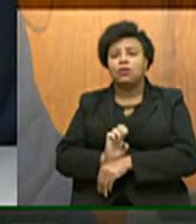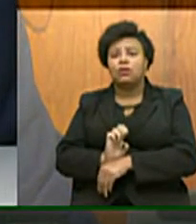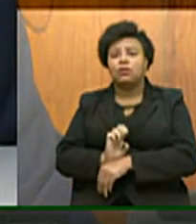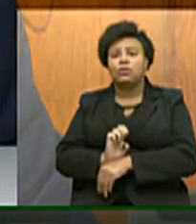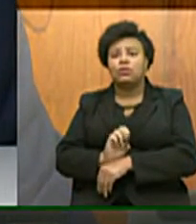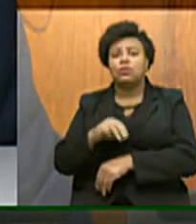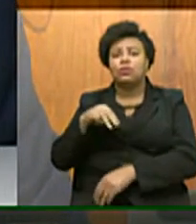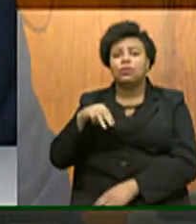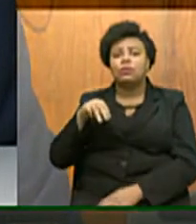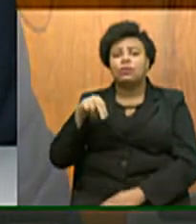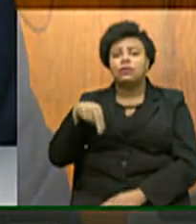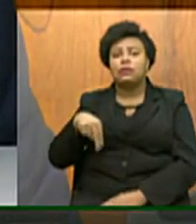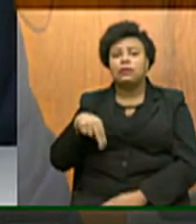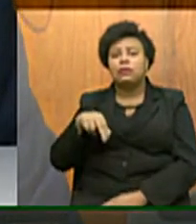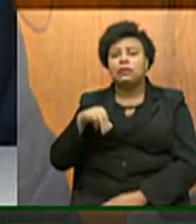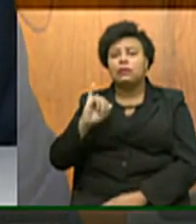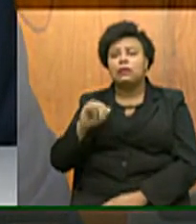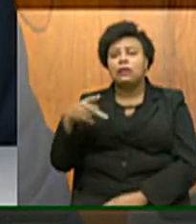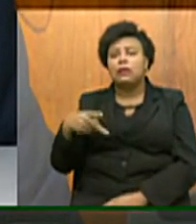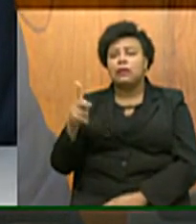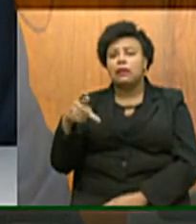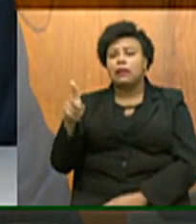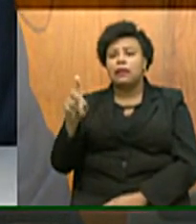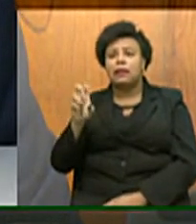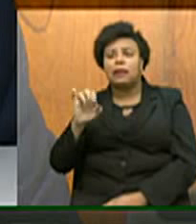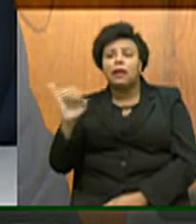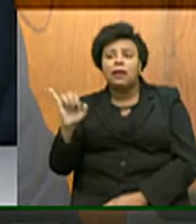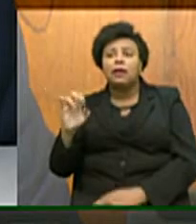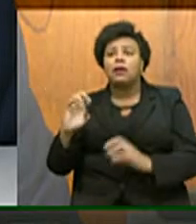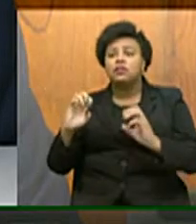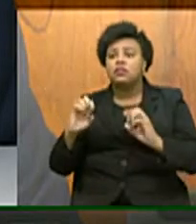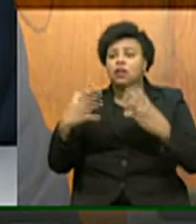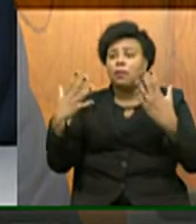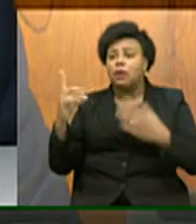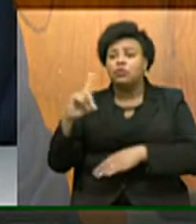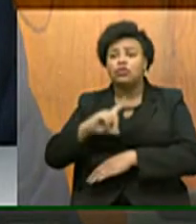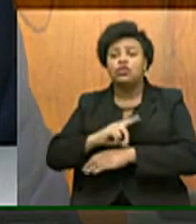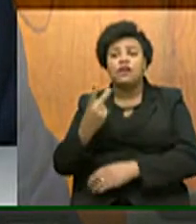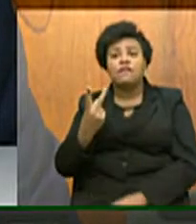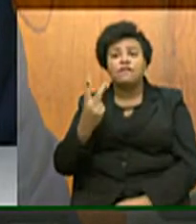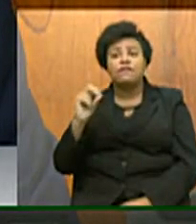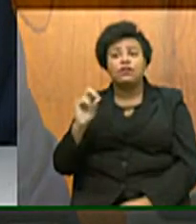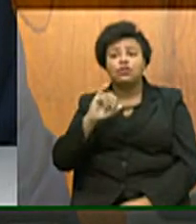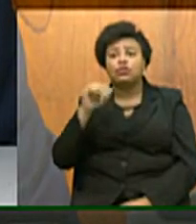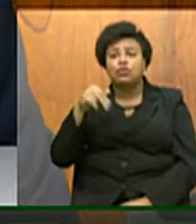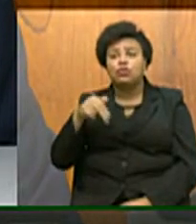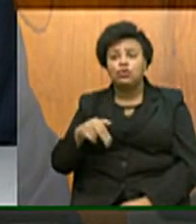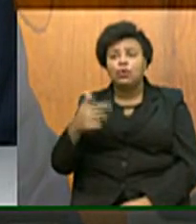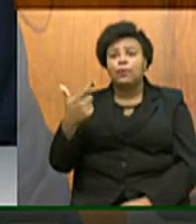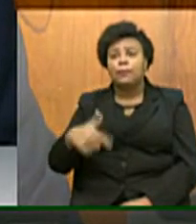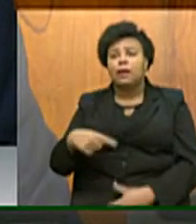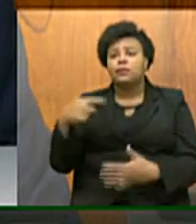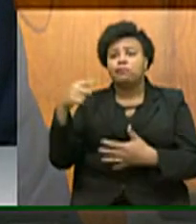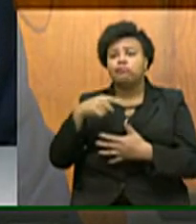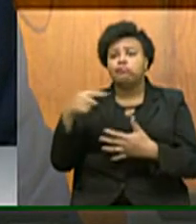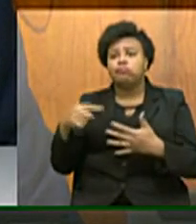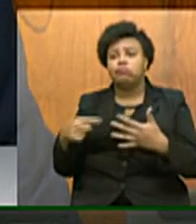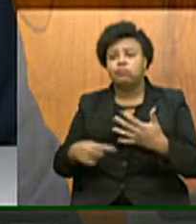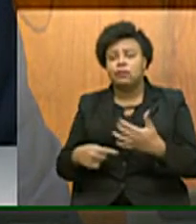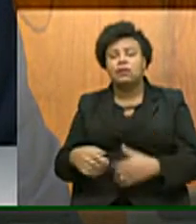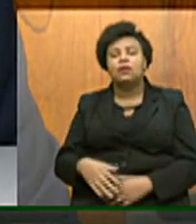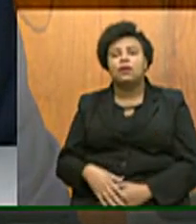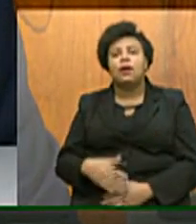ser comemorado no dia 20 de junho e dá outras providências.